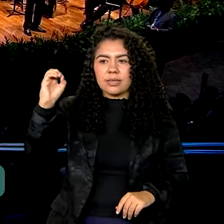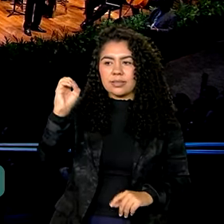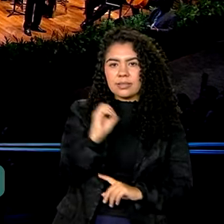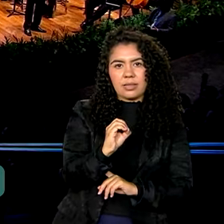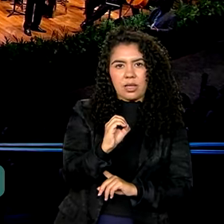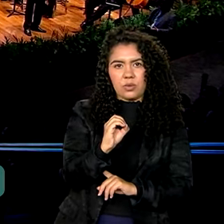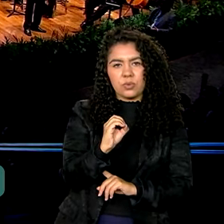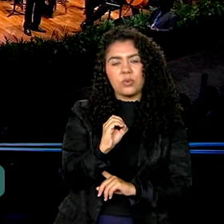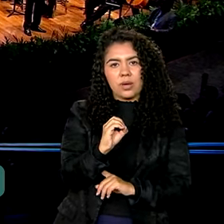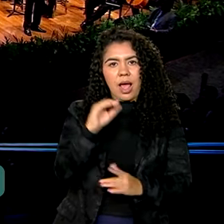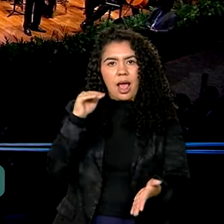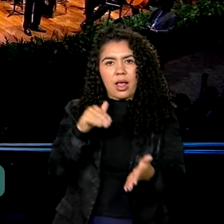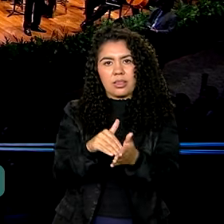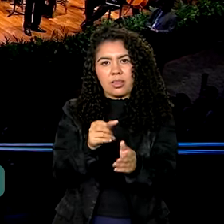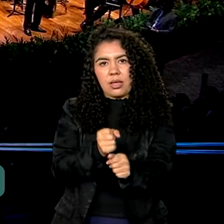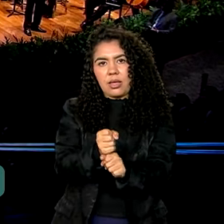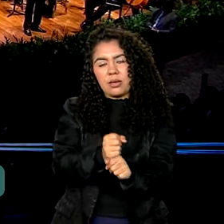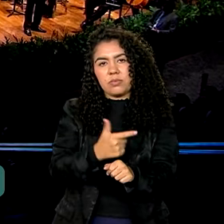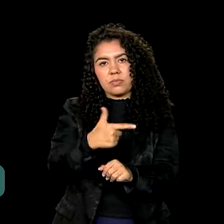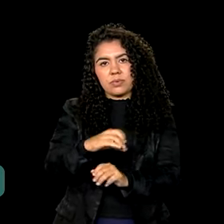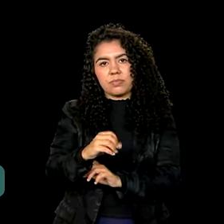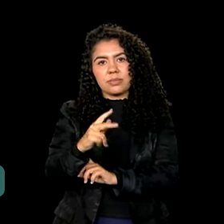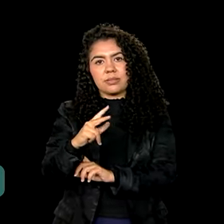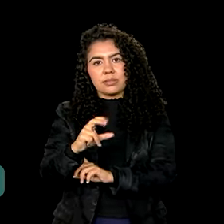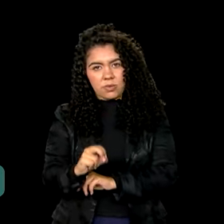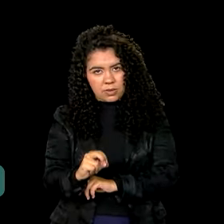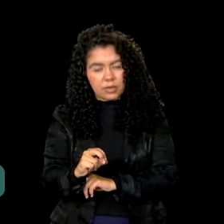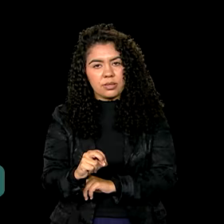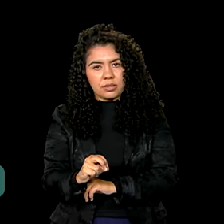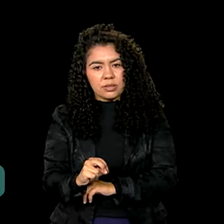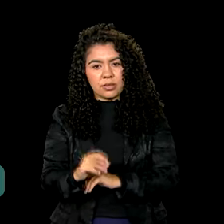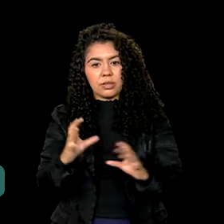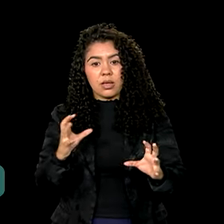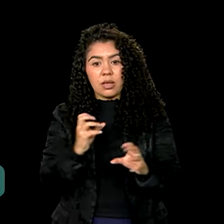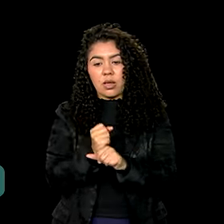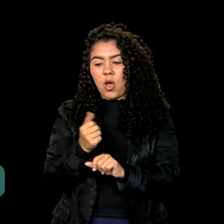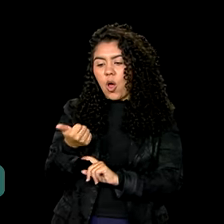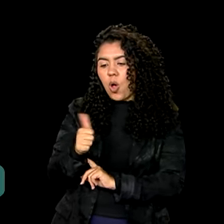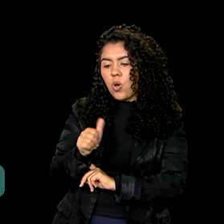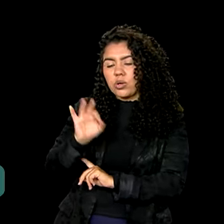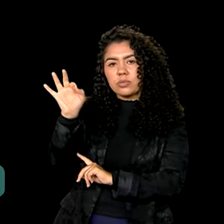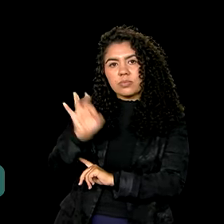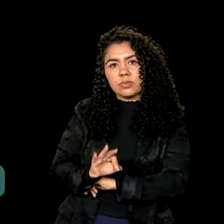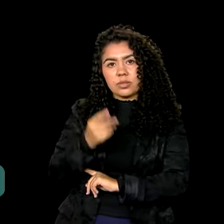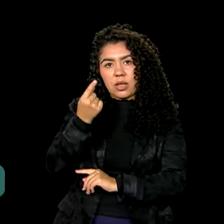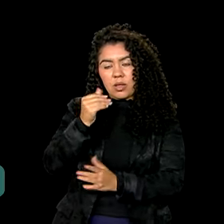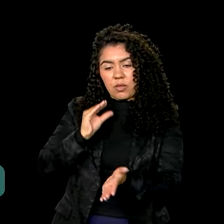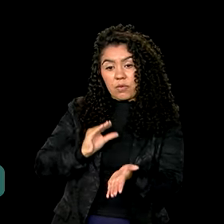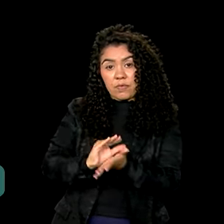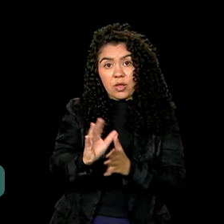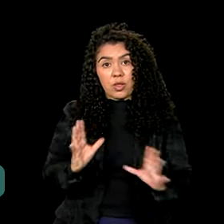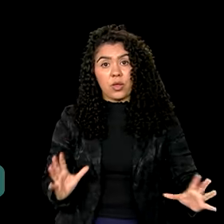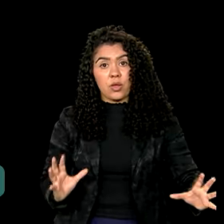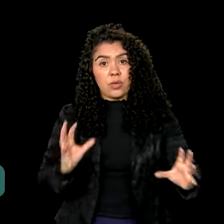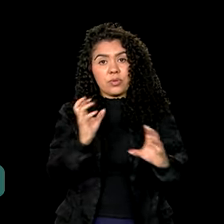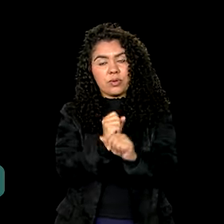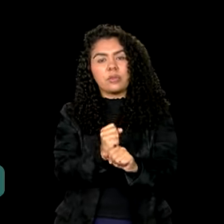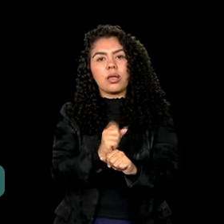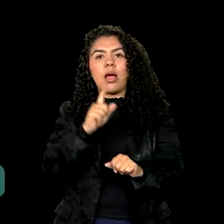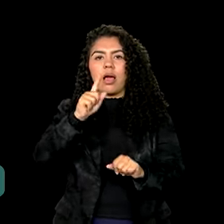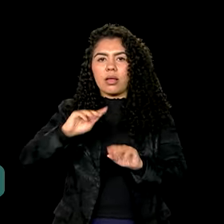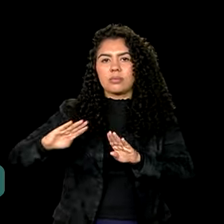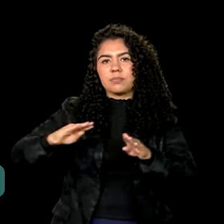zero, até 2050. Cerca de 11% do nosso investimento total será em